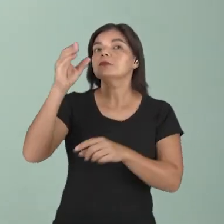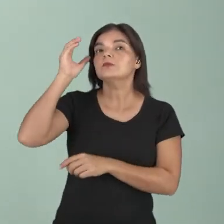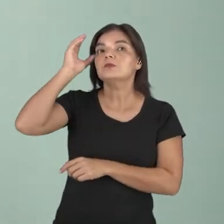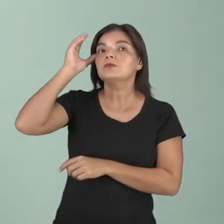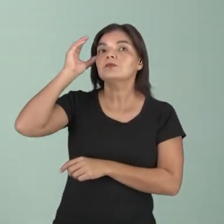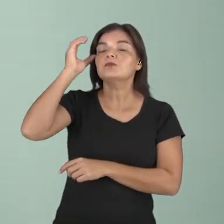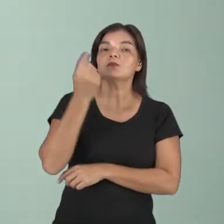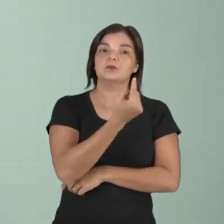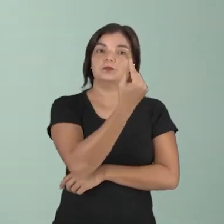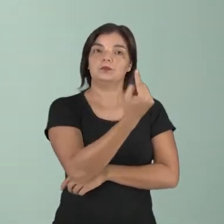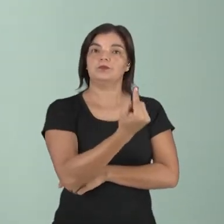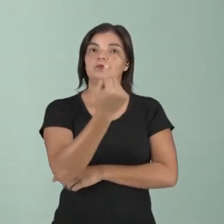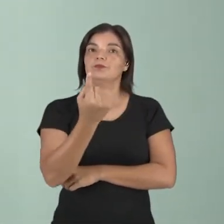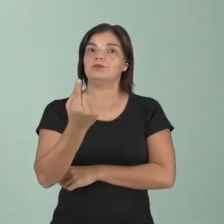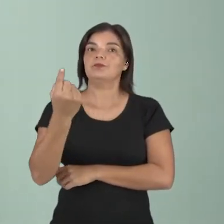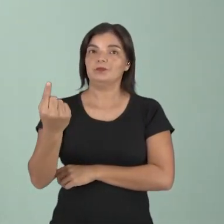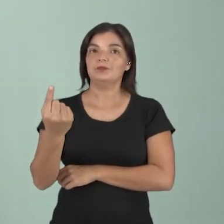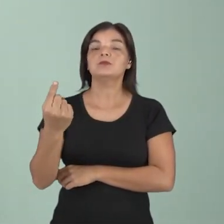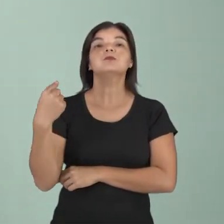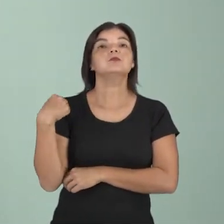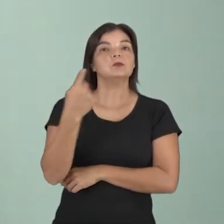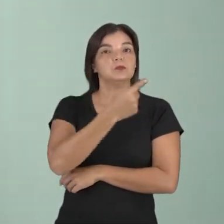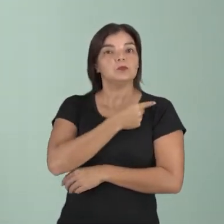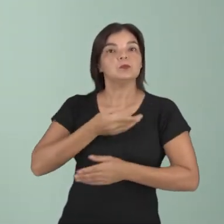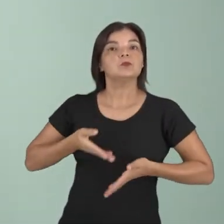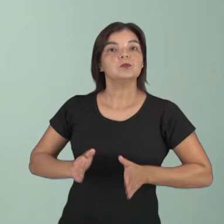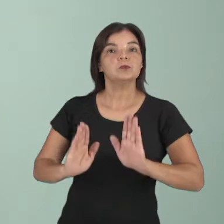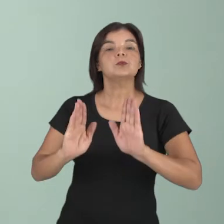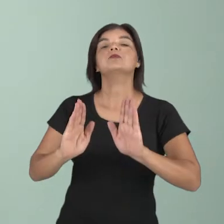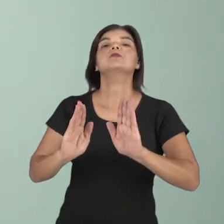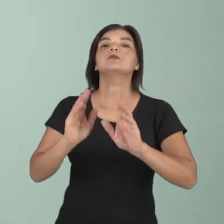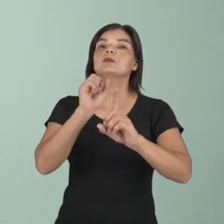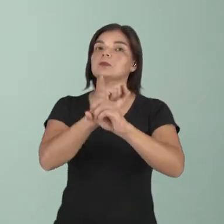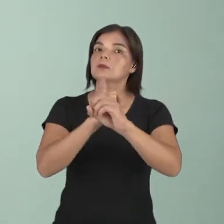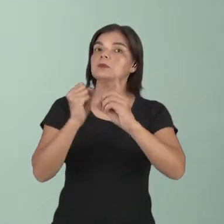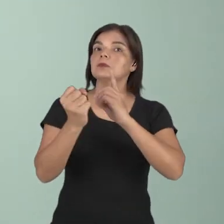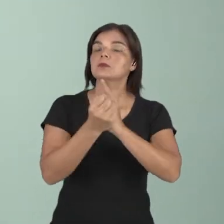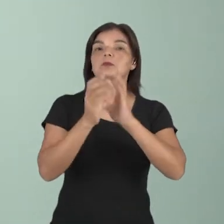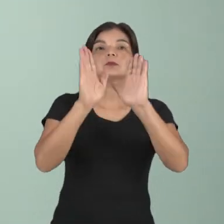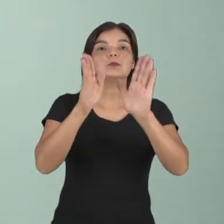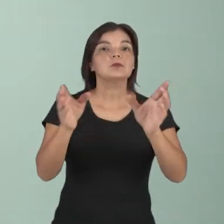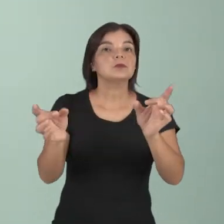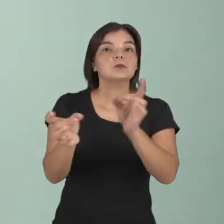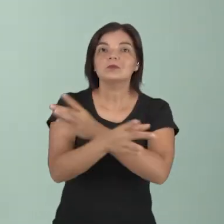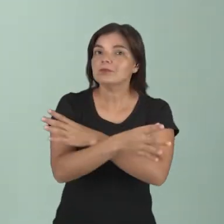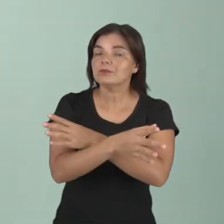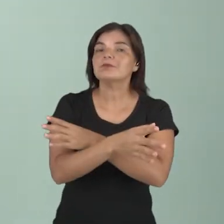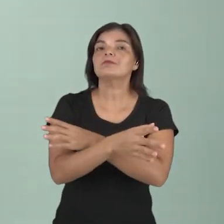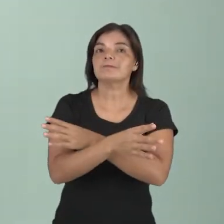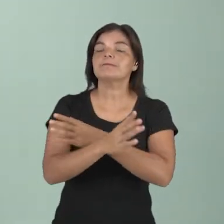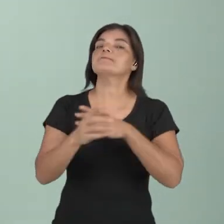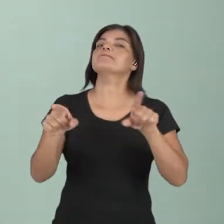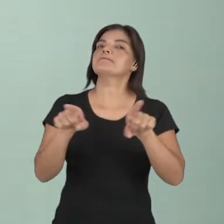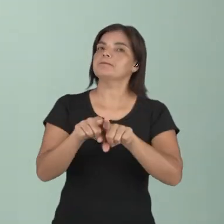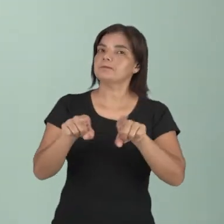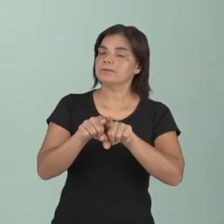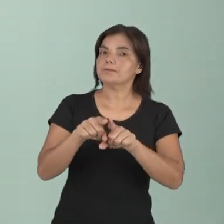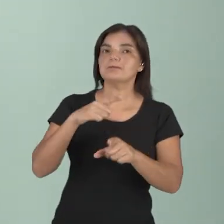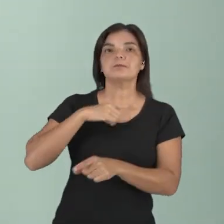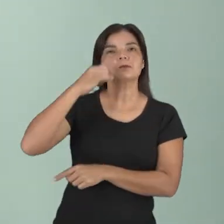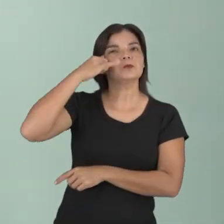consciência individual. Quando nós nascemos, a sociedade ela já está pronta. Daí também